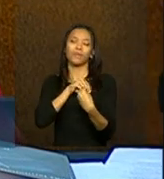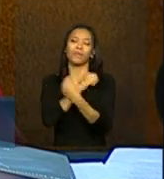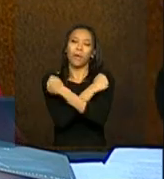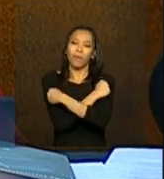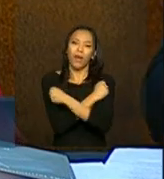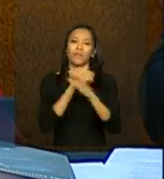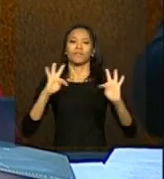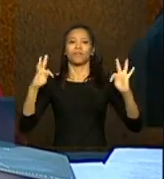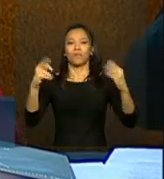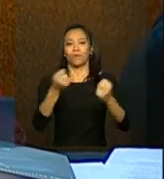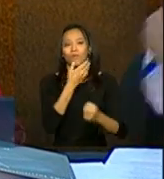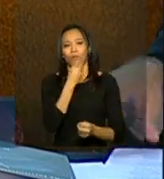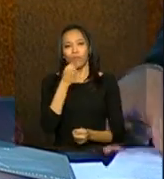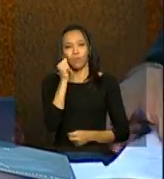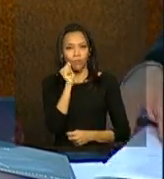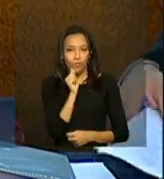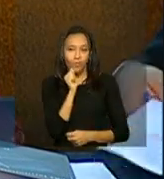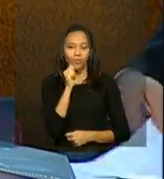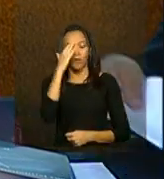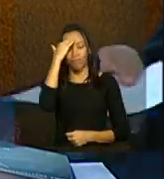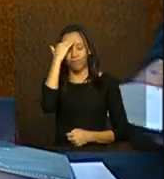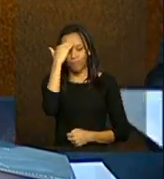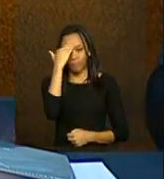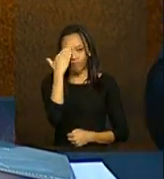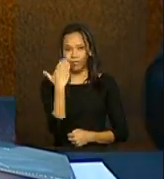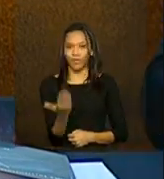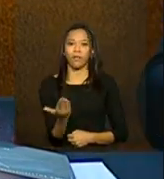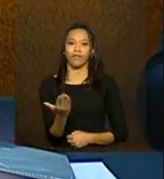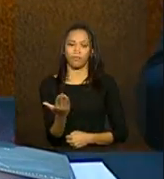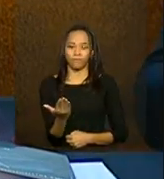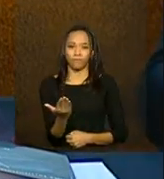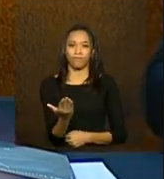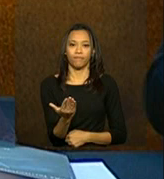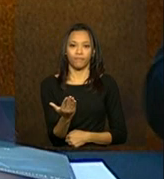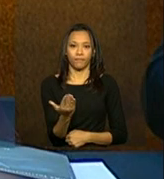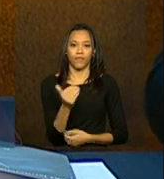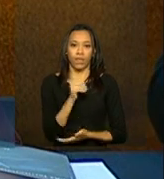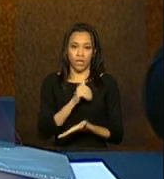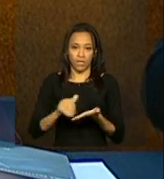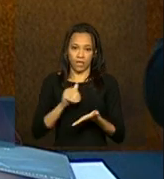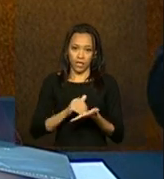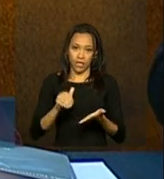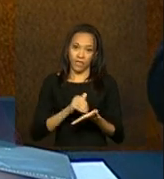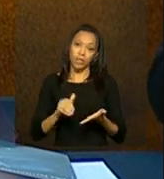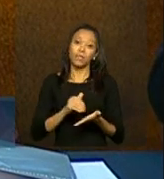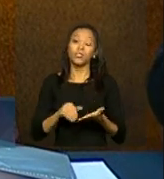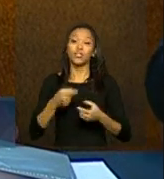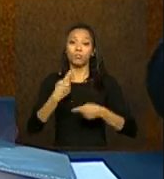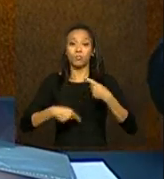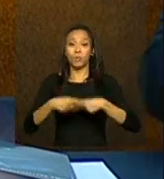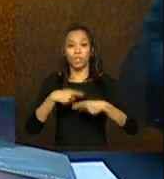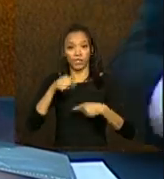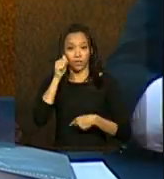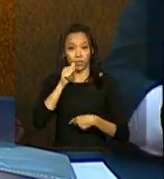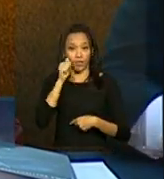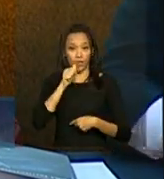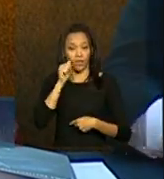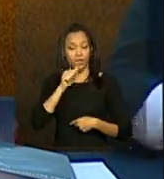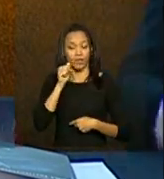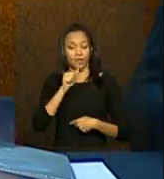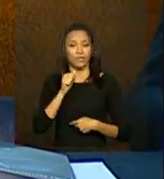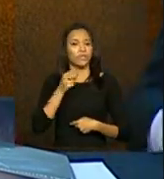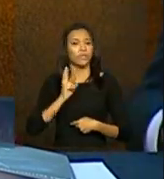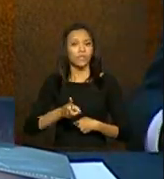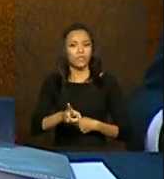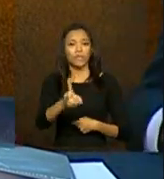a todas e a todos e muito obrigada. E a Secretaria de Política para as Mulheres estará cada